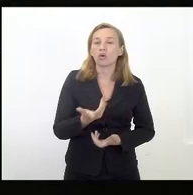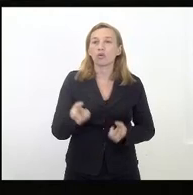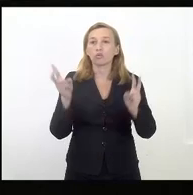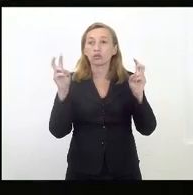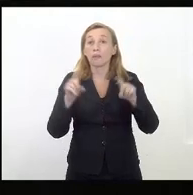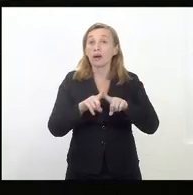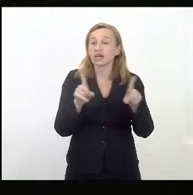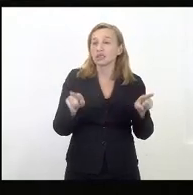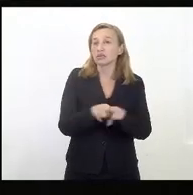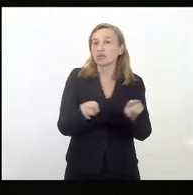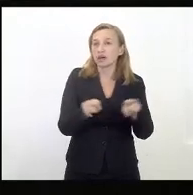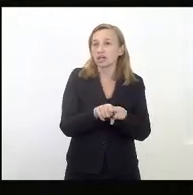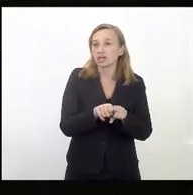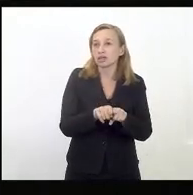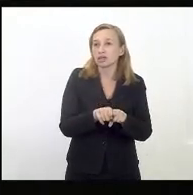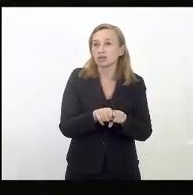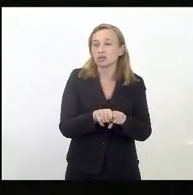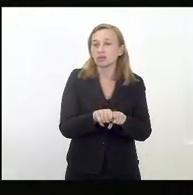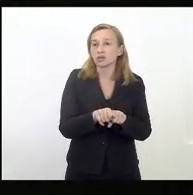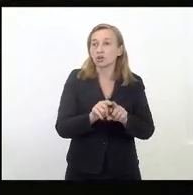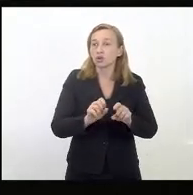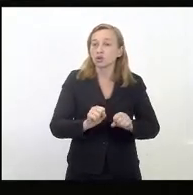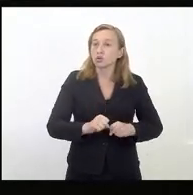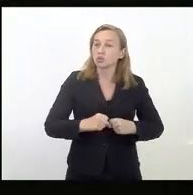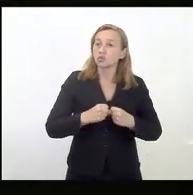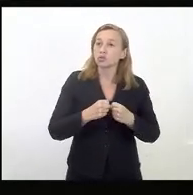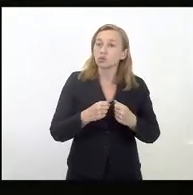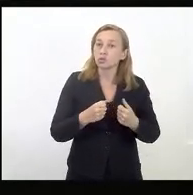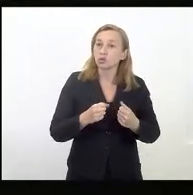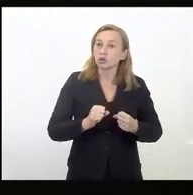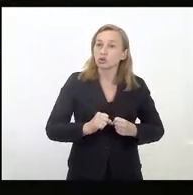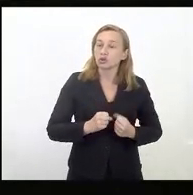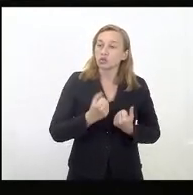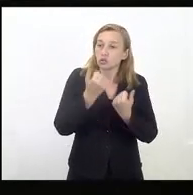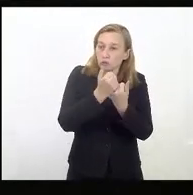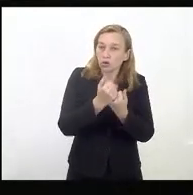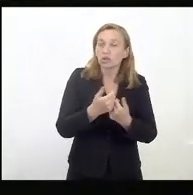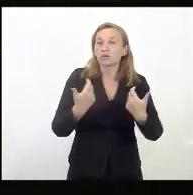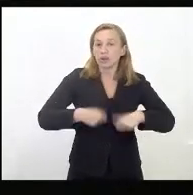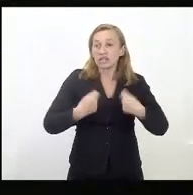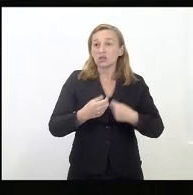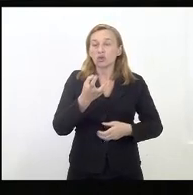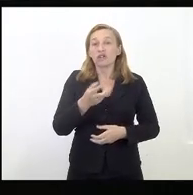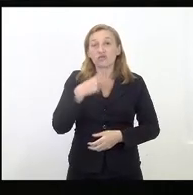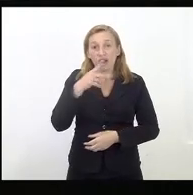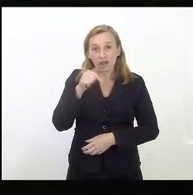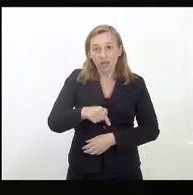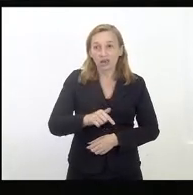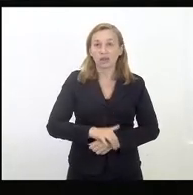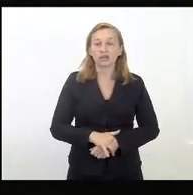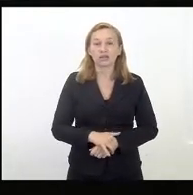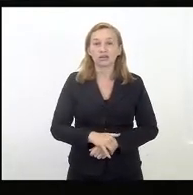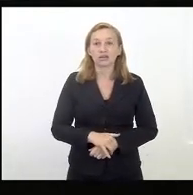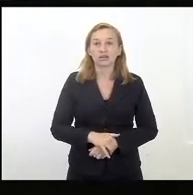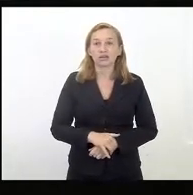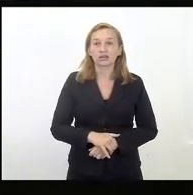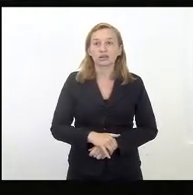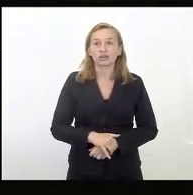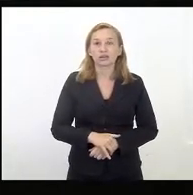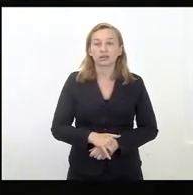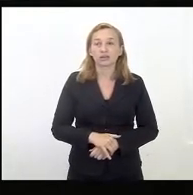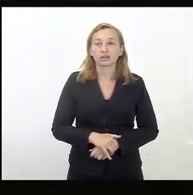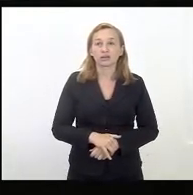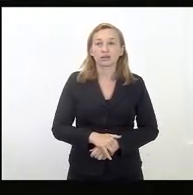tórica mas também é a questão do suporte que se precisa mas o que eu quero frisar aqui é trazer